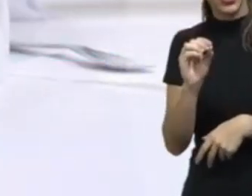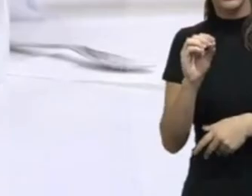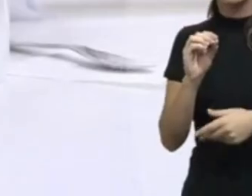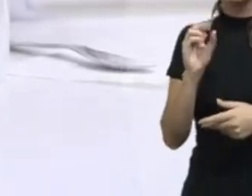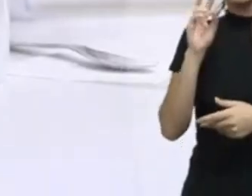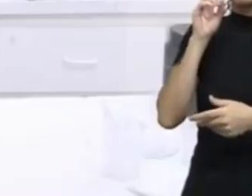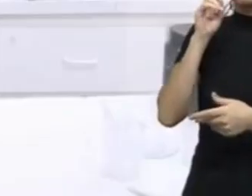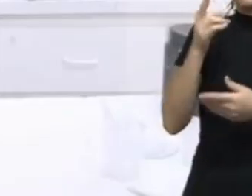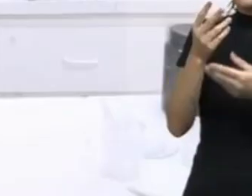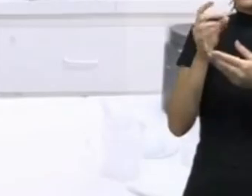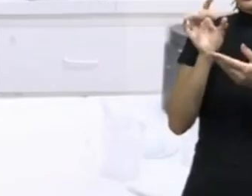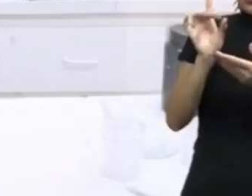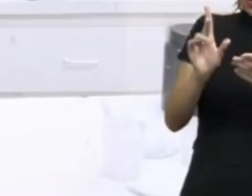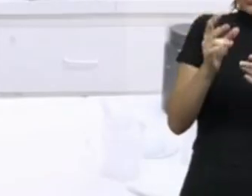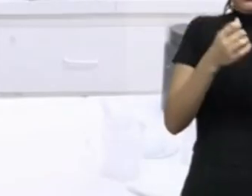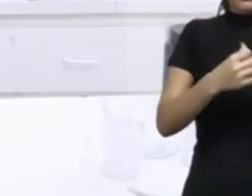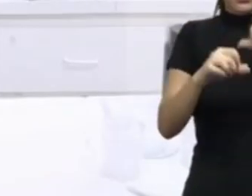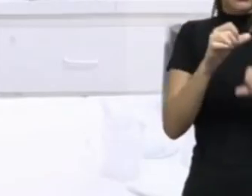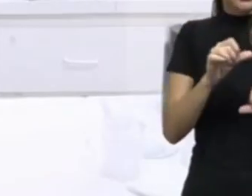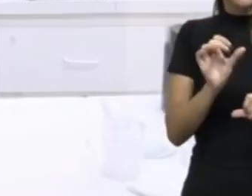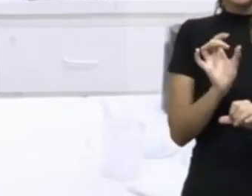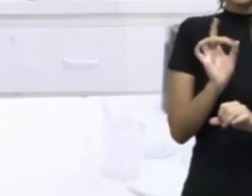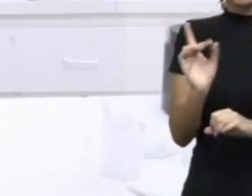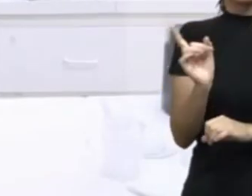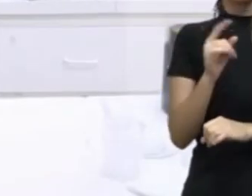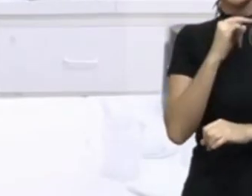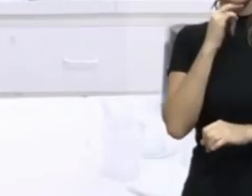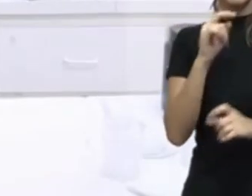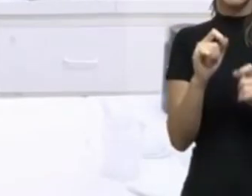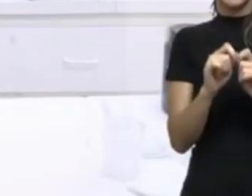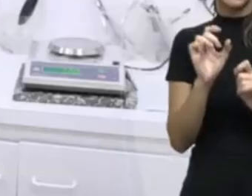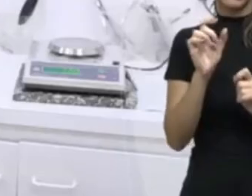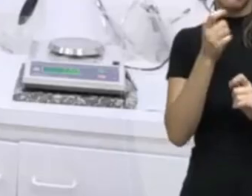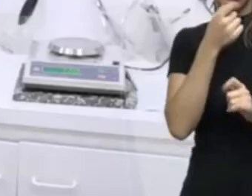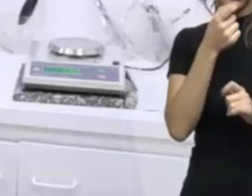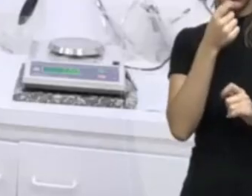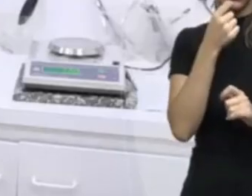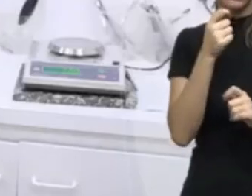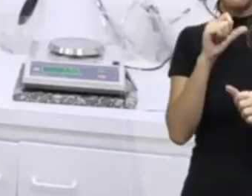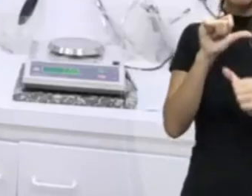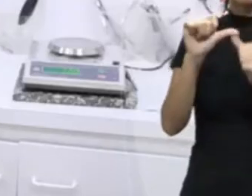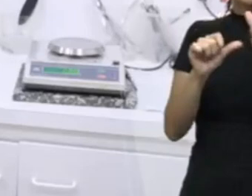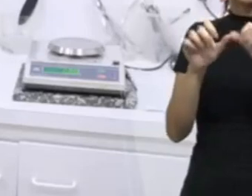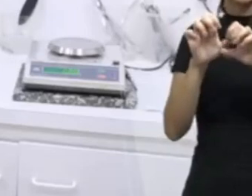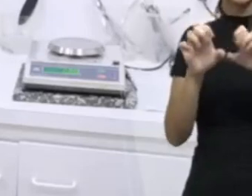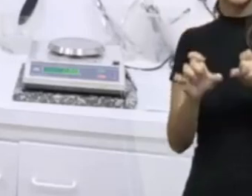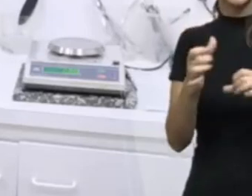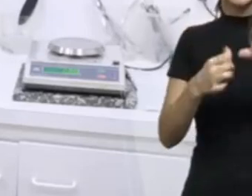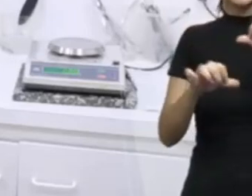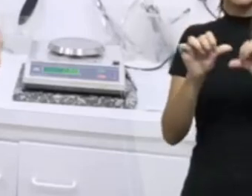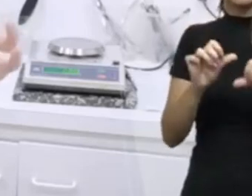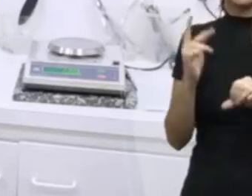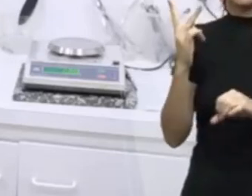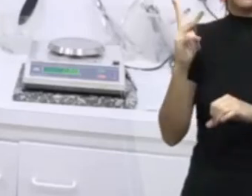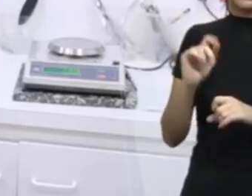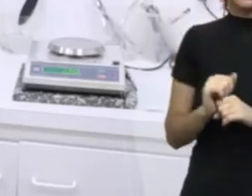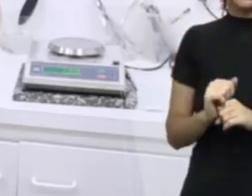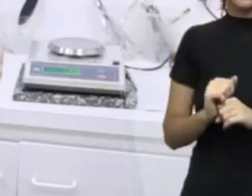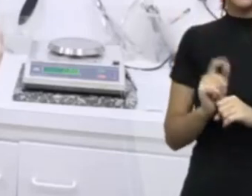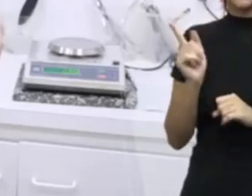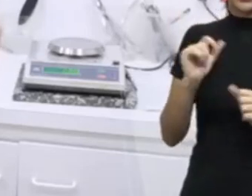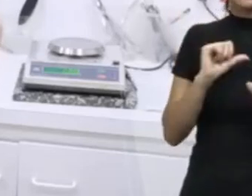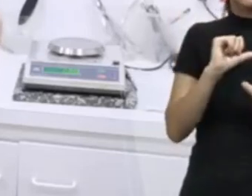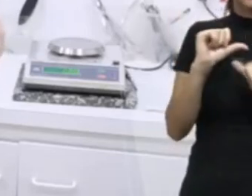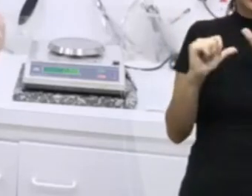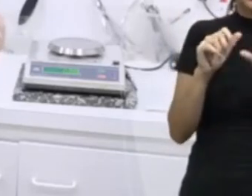apenas quimicamente não é suficiente para se produzir um medicamento. Muda a estrutura química dessa substância. Essa mudança